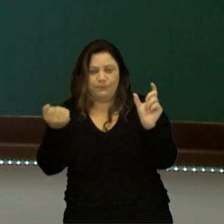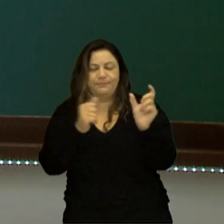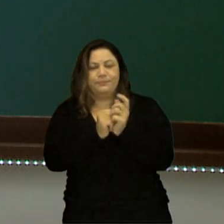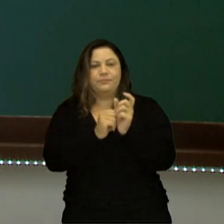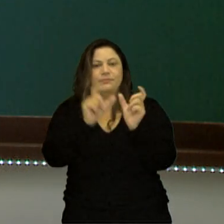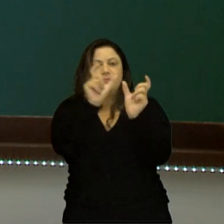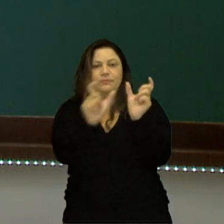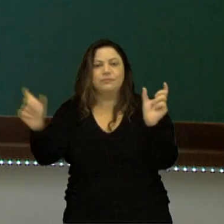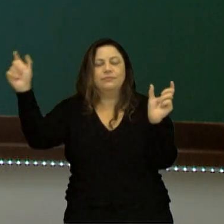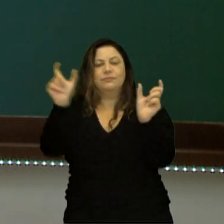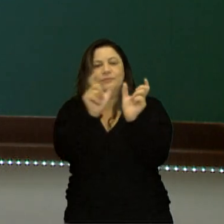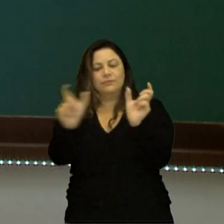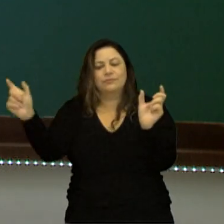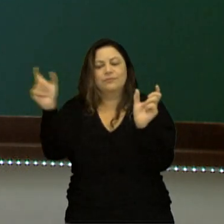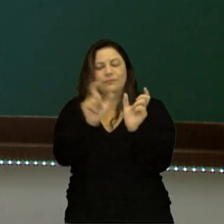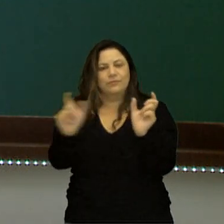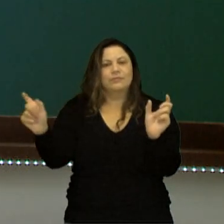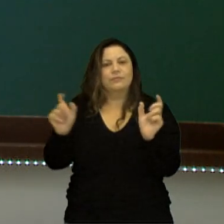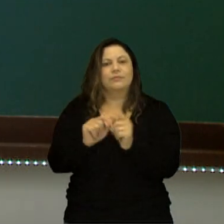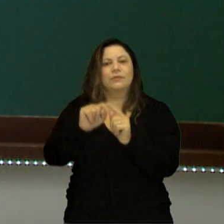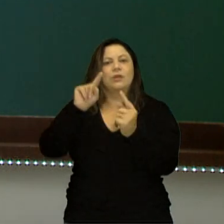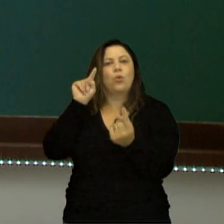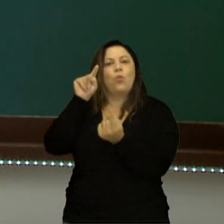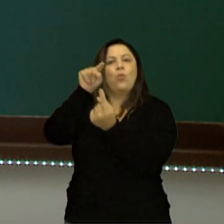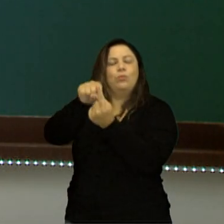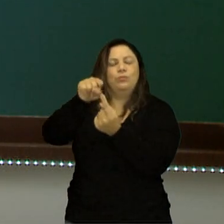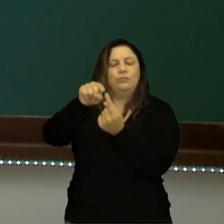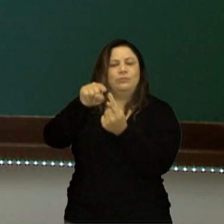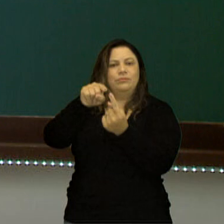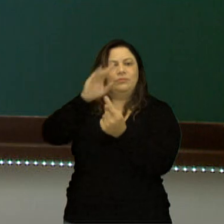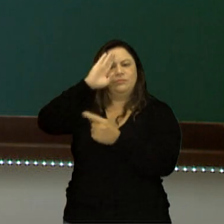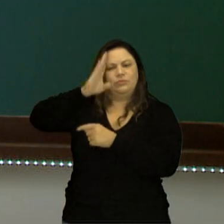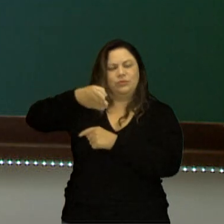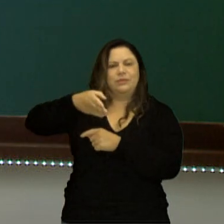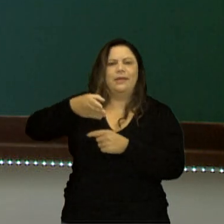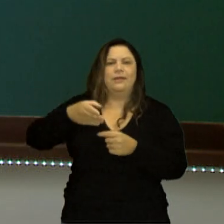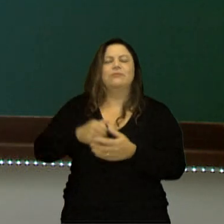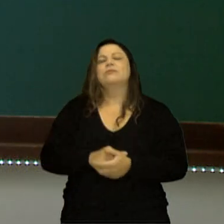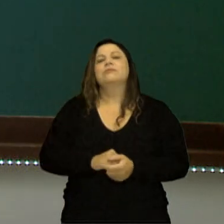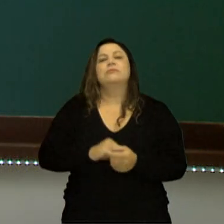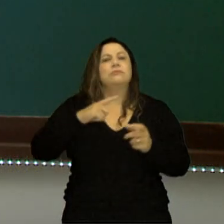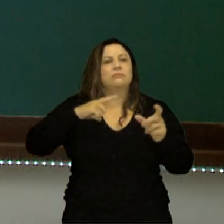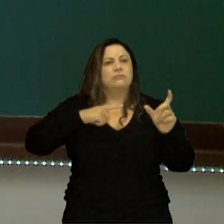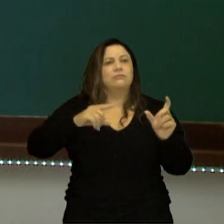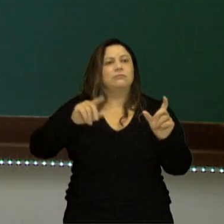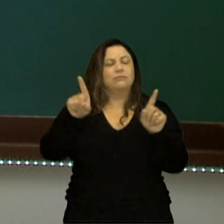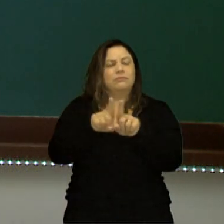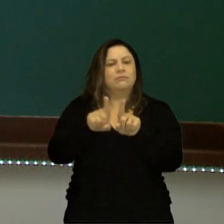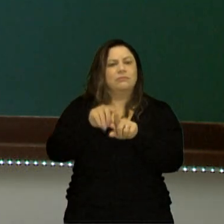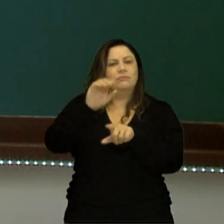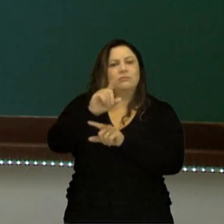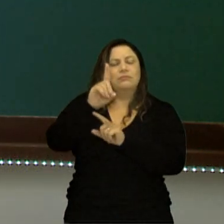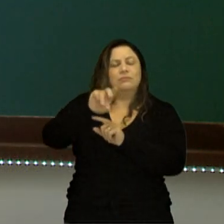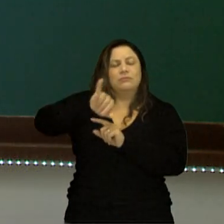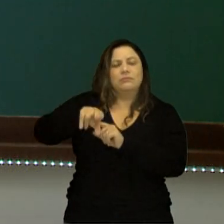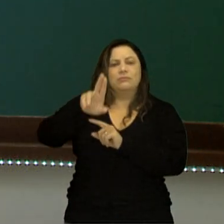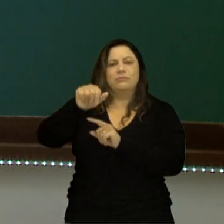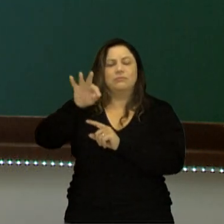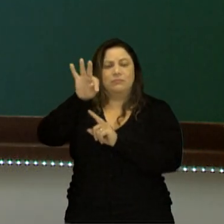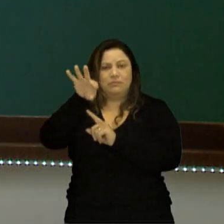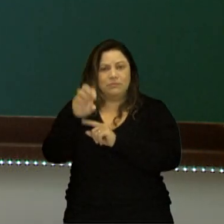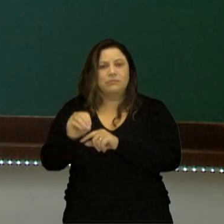adverbiais. São eles que, em uma oração, trazem as circunstâncias.